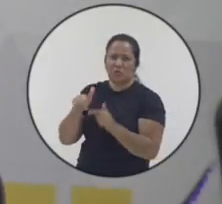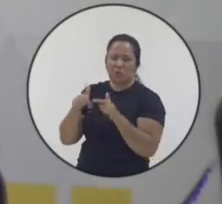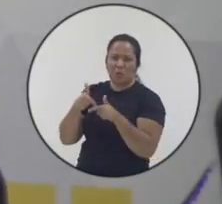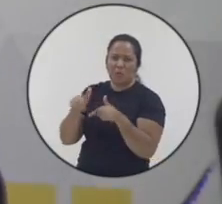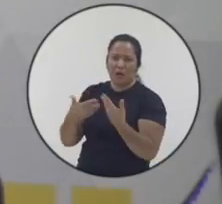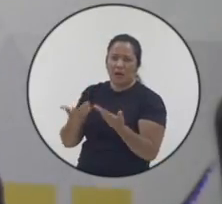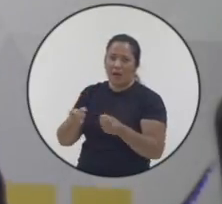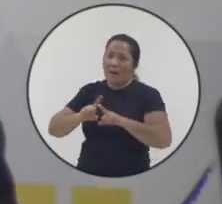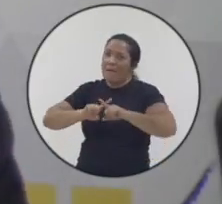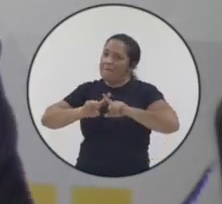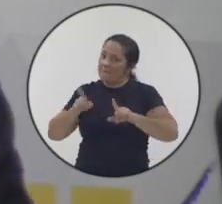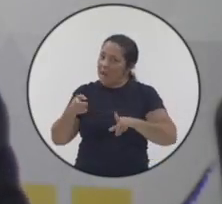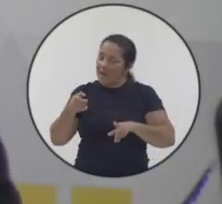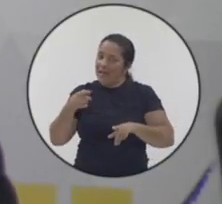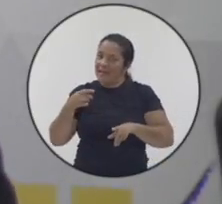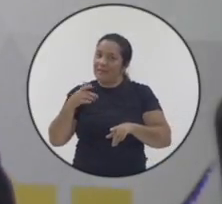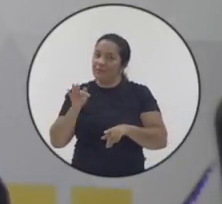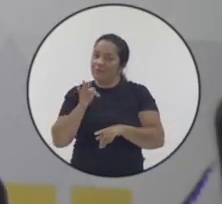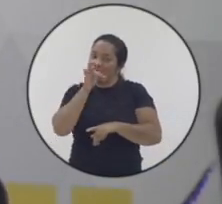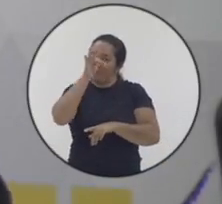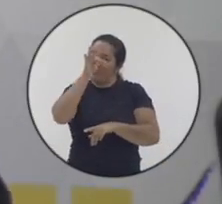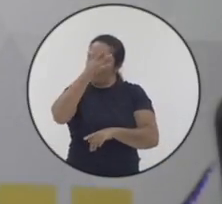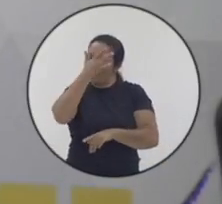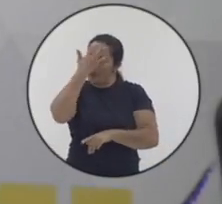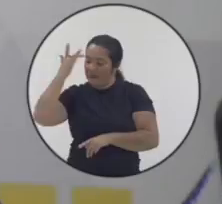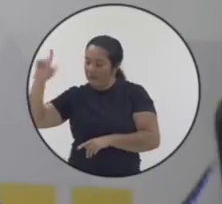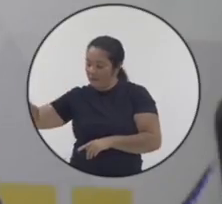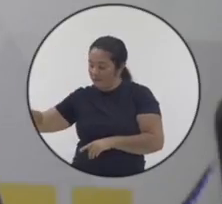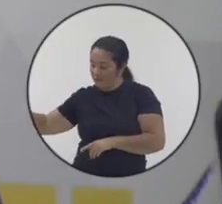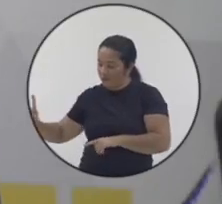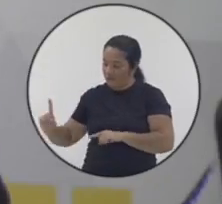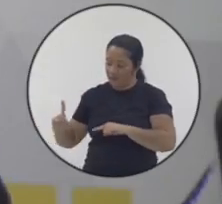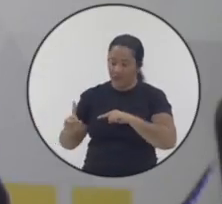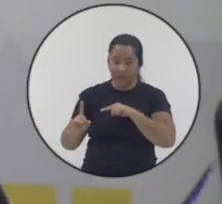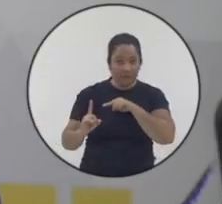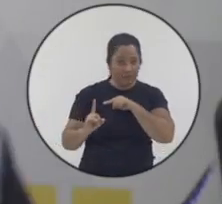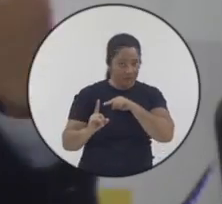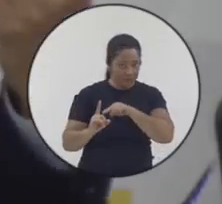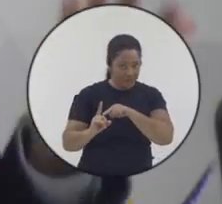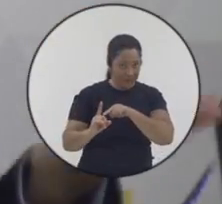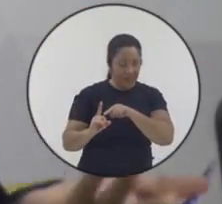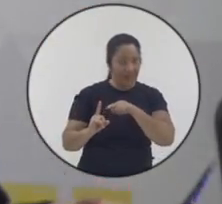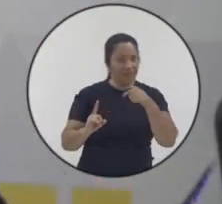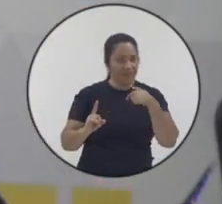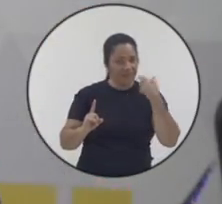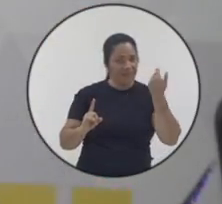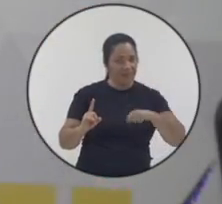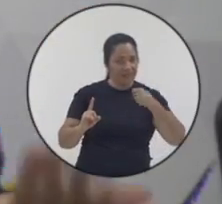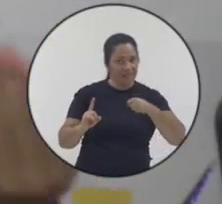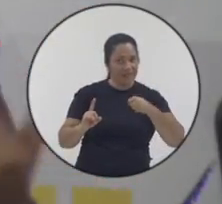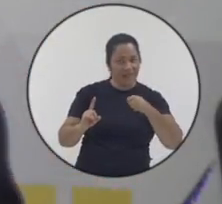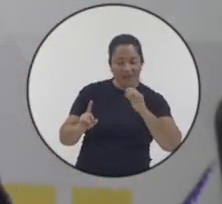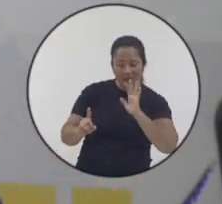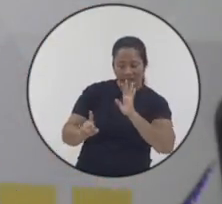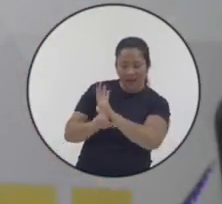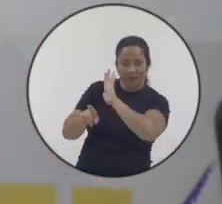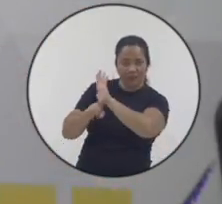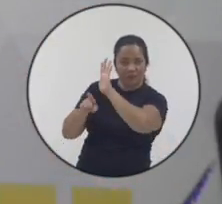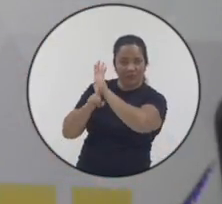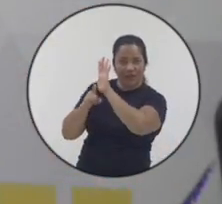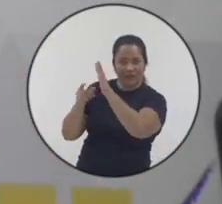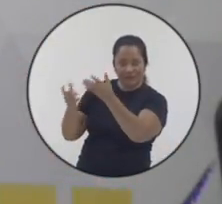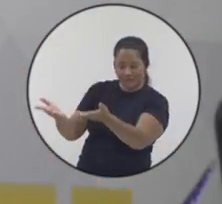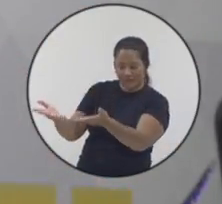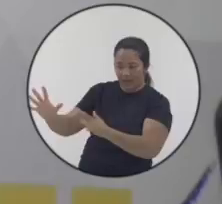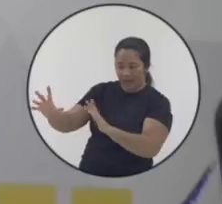no seu consultório. E aí você vai poder ajudar essa pessoa, mesmo que encaminhando a outro profissional ou mesmo que acolhendo